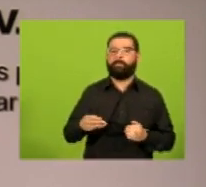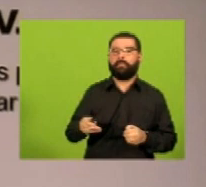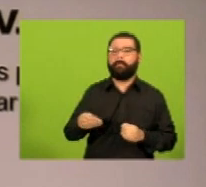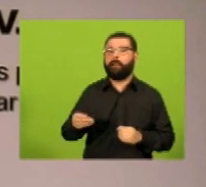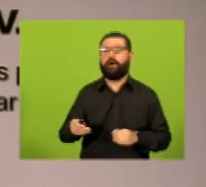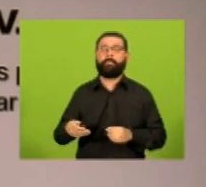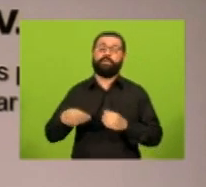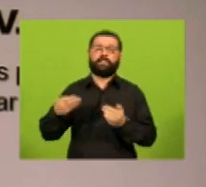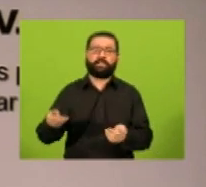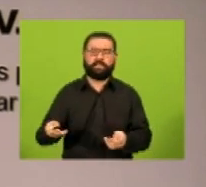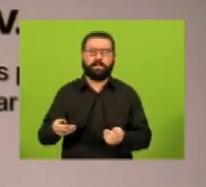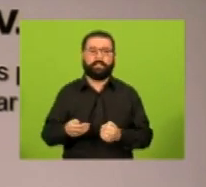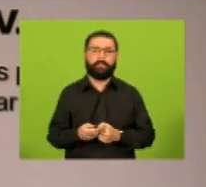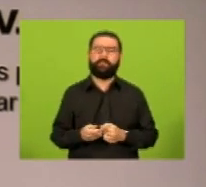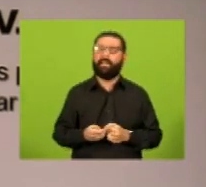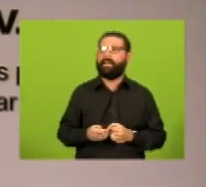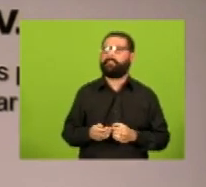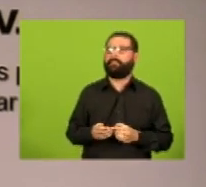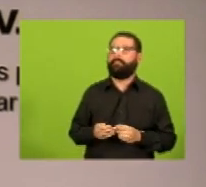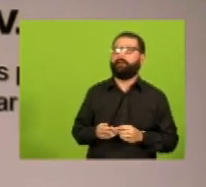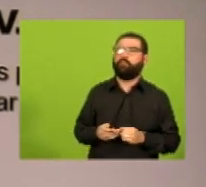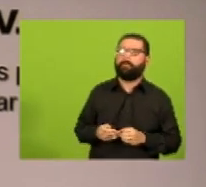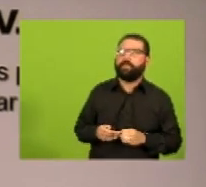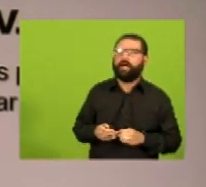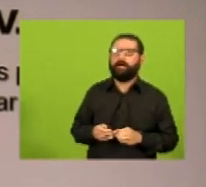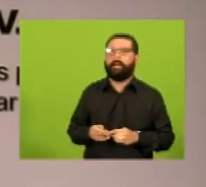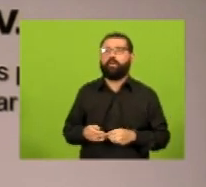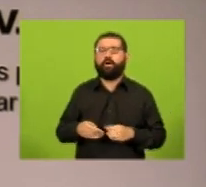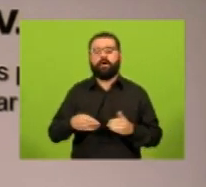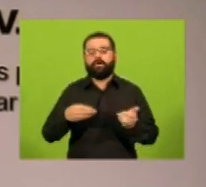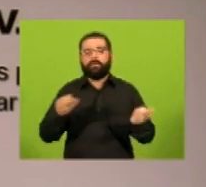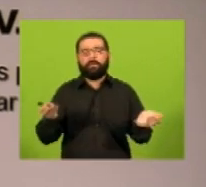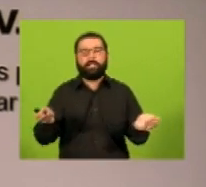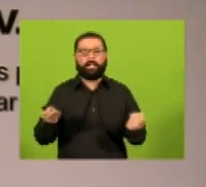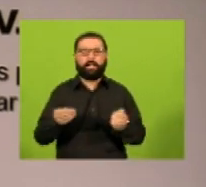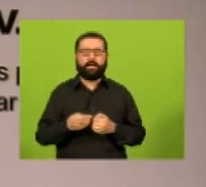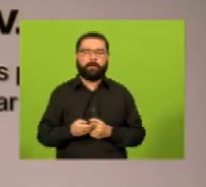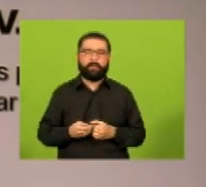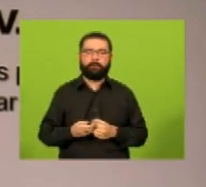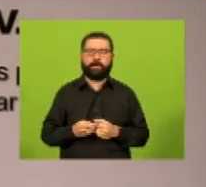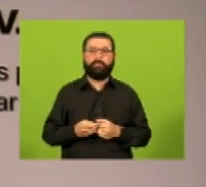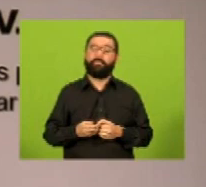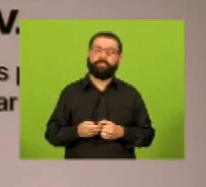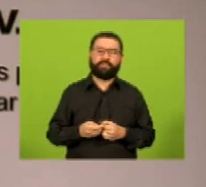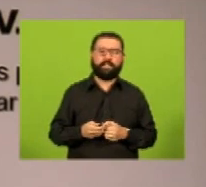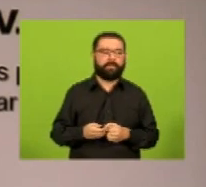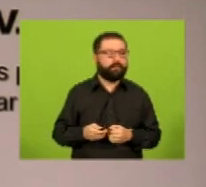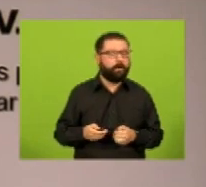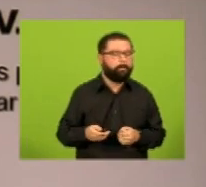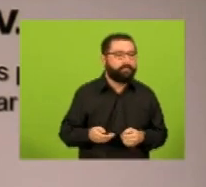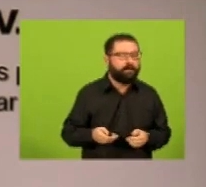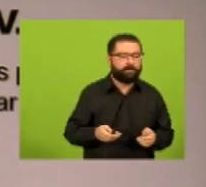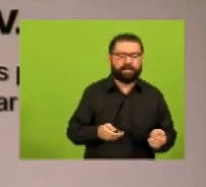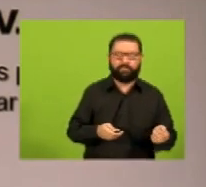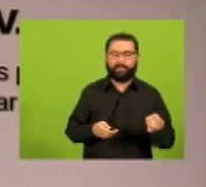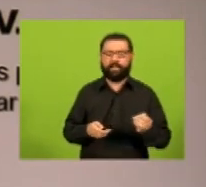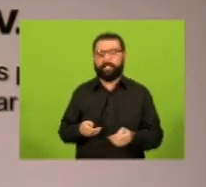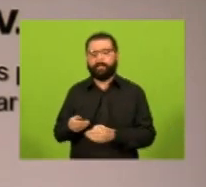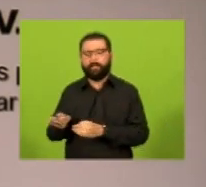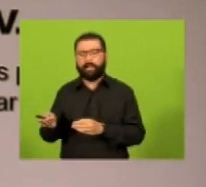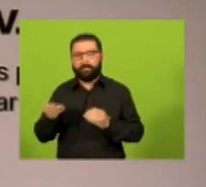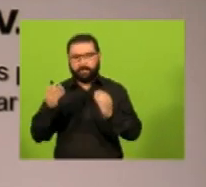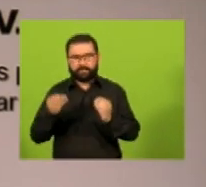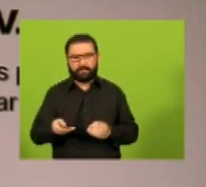pré-emergente, esse bico é melhor para um inseticida, esse bico é melhor para um fungicida. Então, você